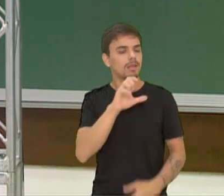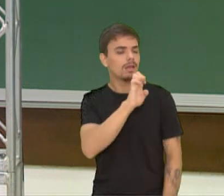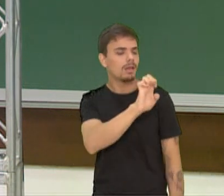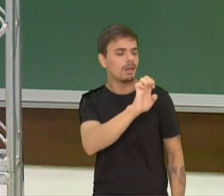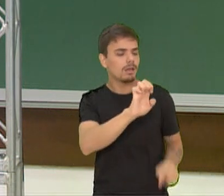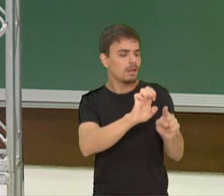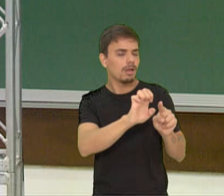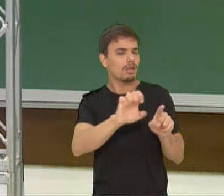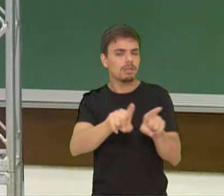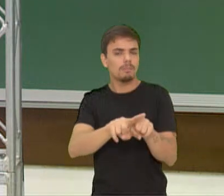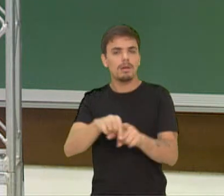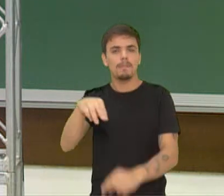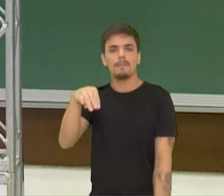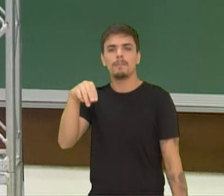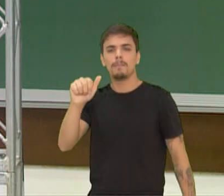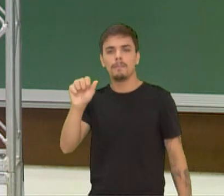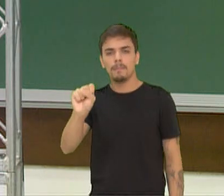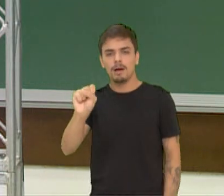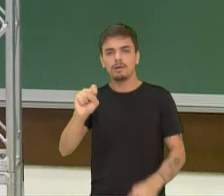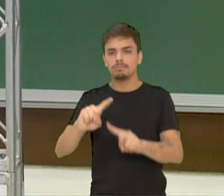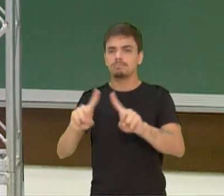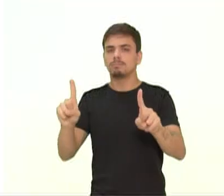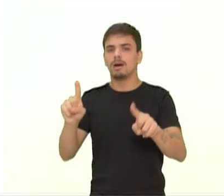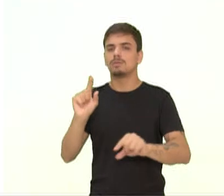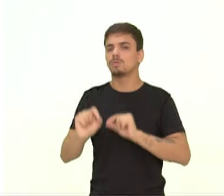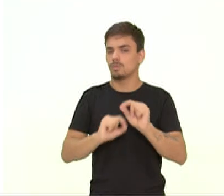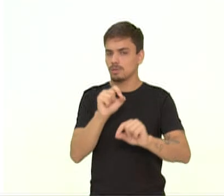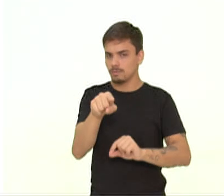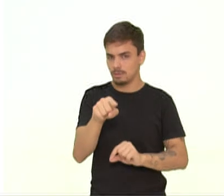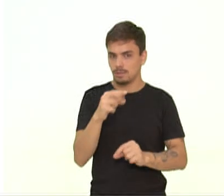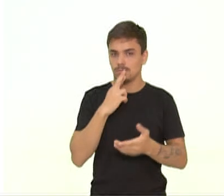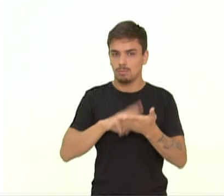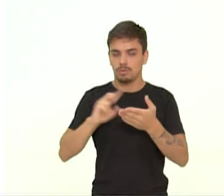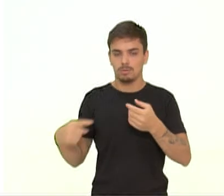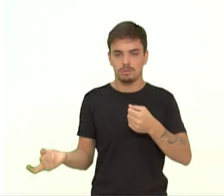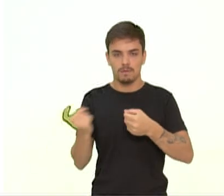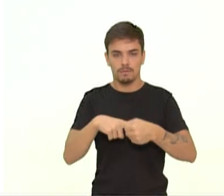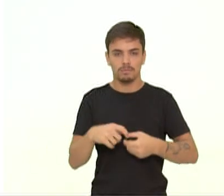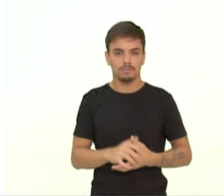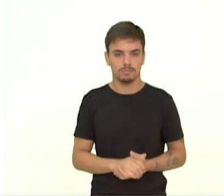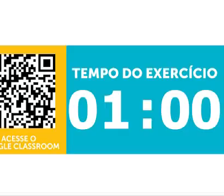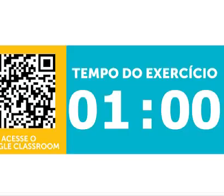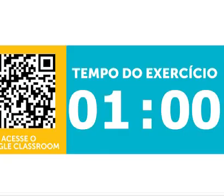aquele mas, né? Que ideia que dá para gente? Com vocês lá.